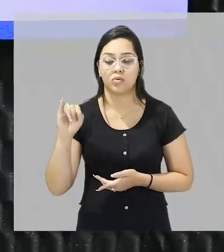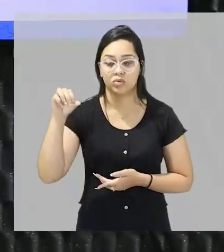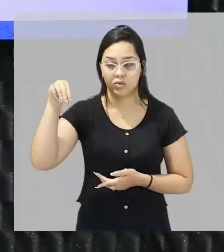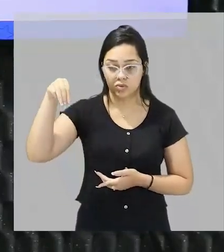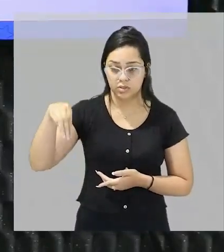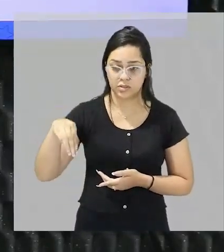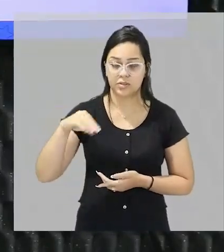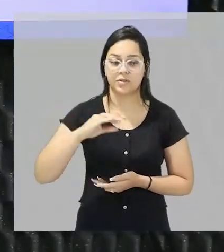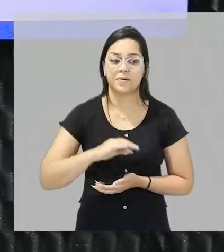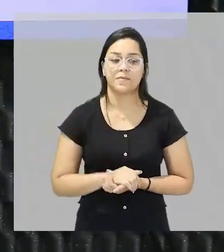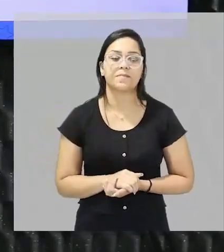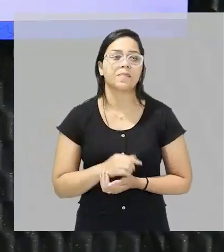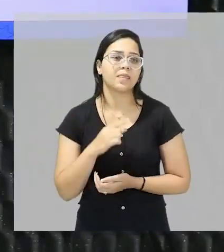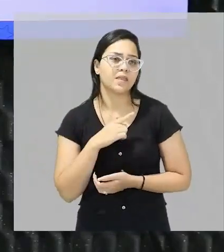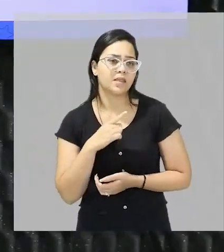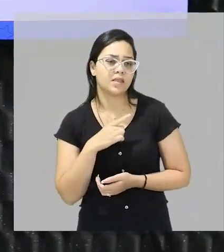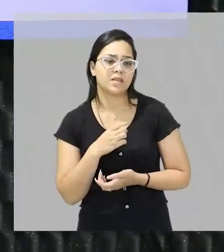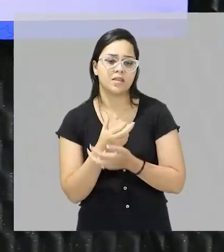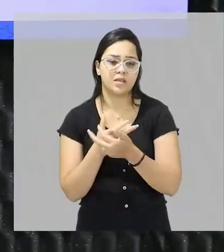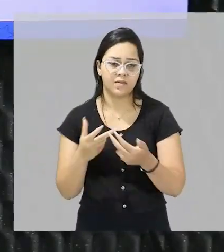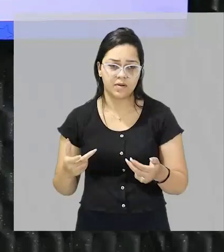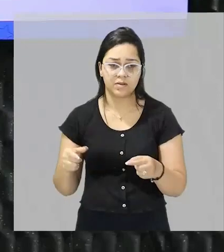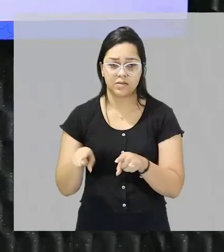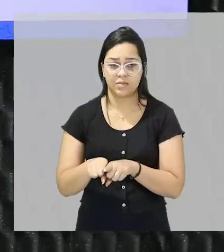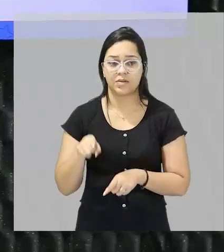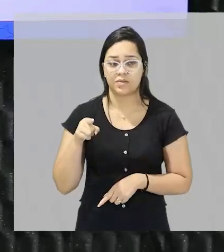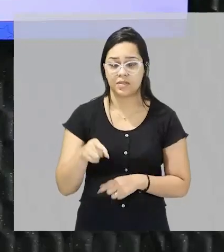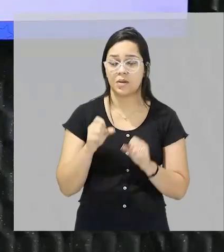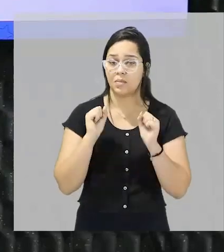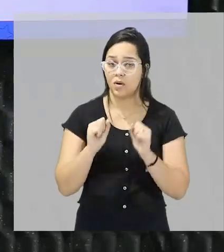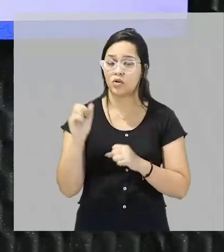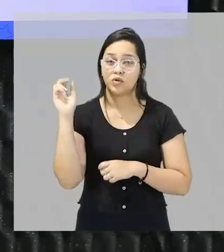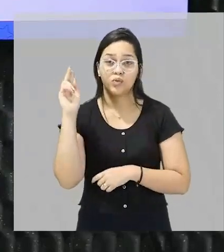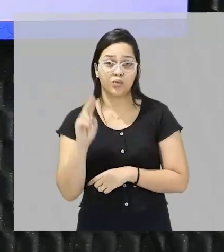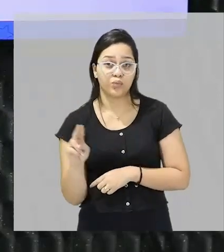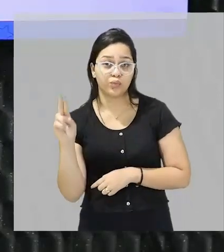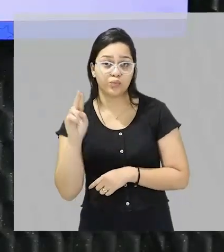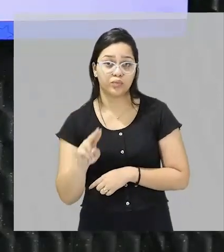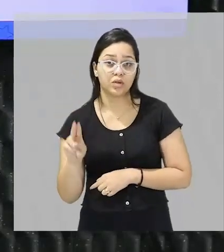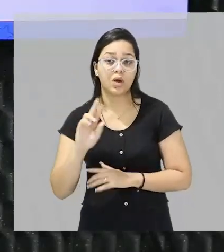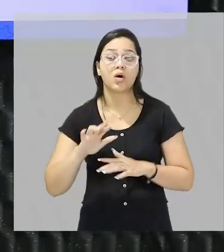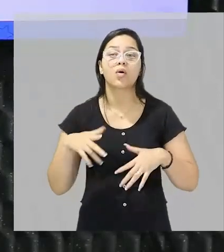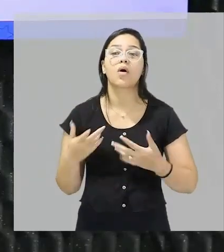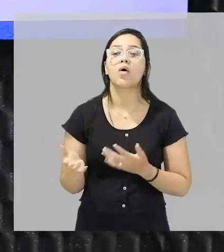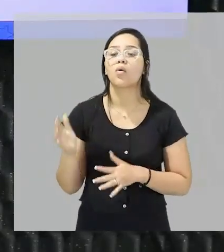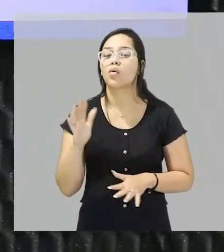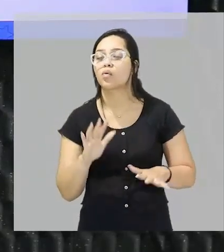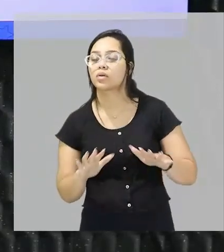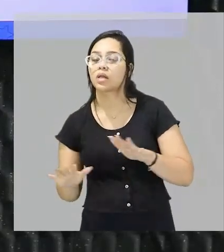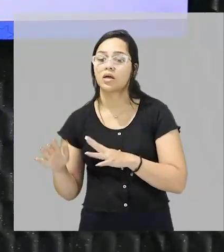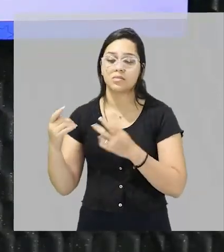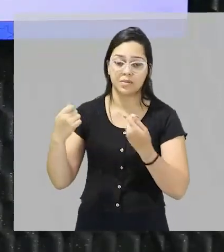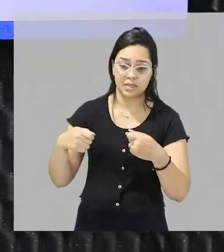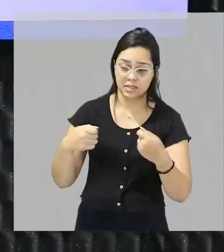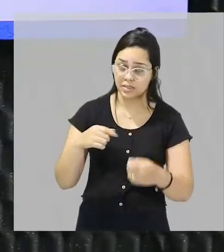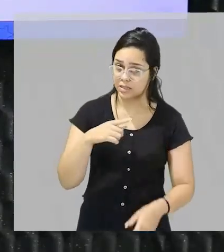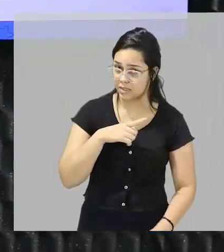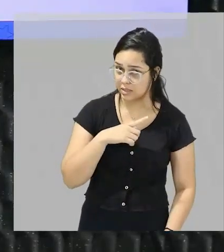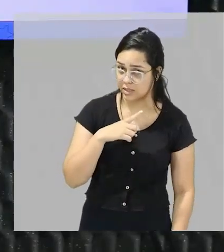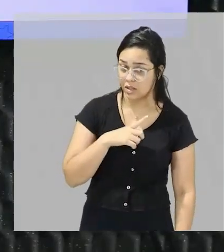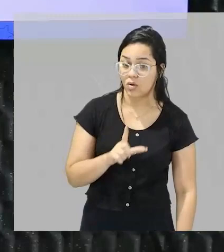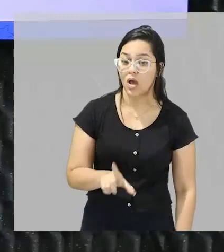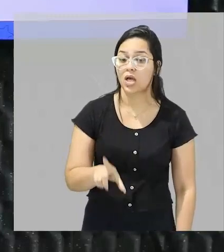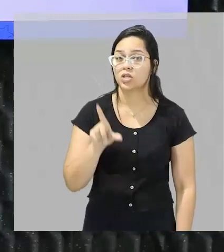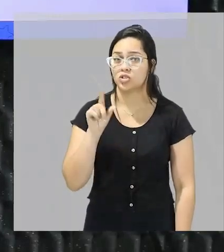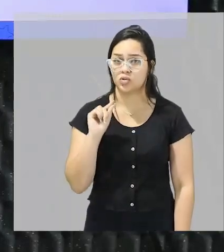sim. Então, tem uma série de conectivos que vocês podem utilizar. Qual cuidado vocês precisam ter com a escolha